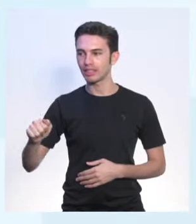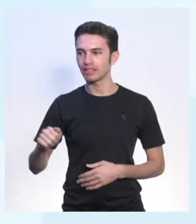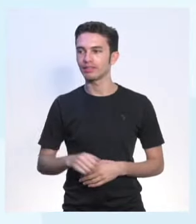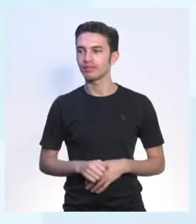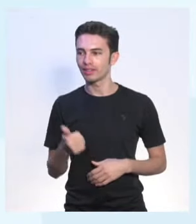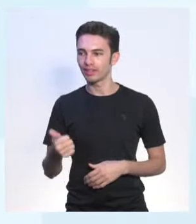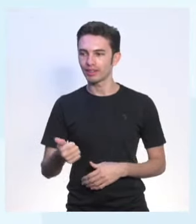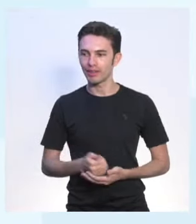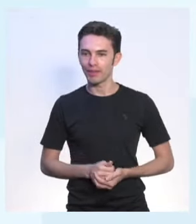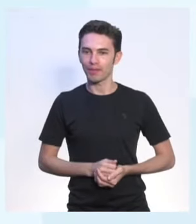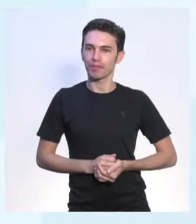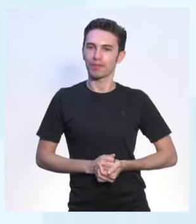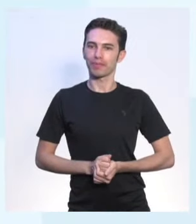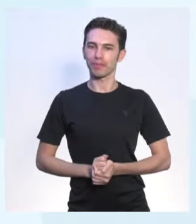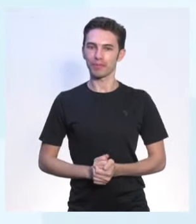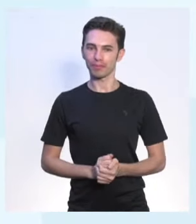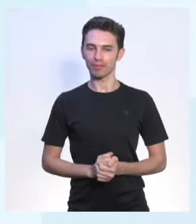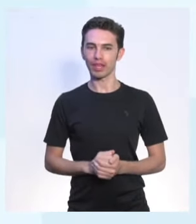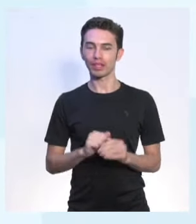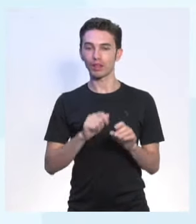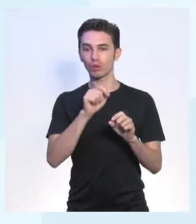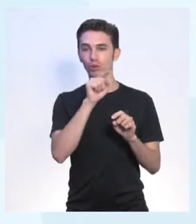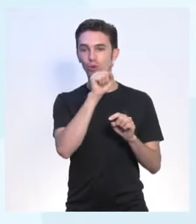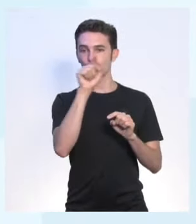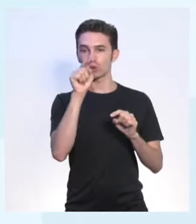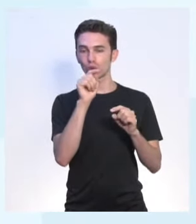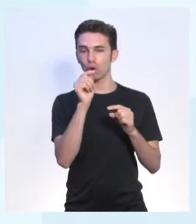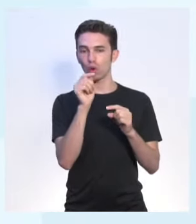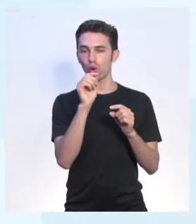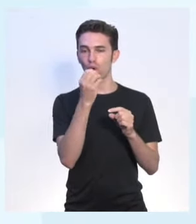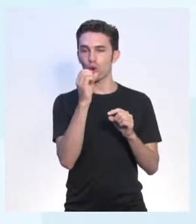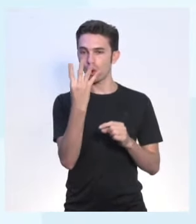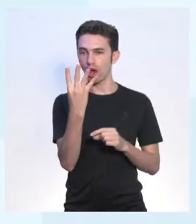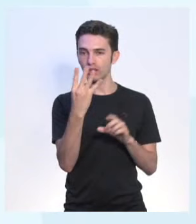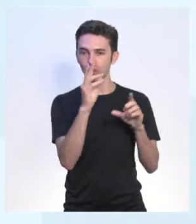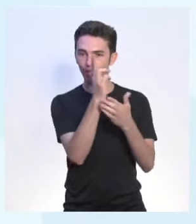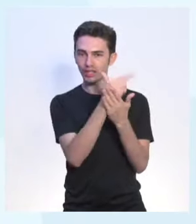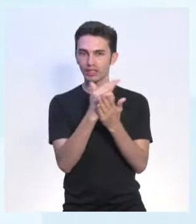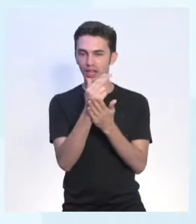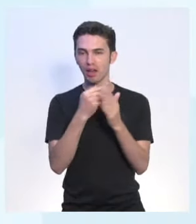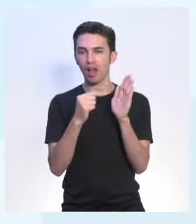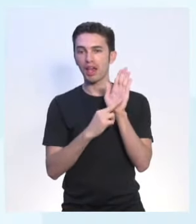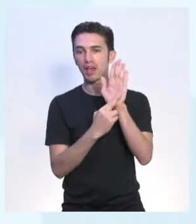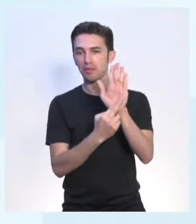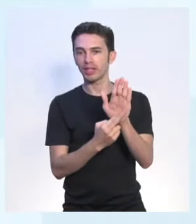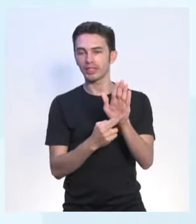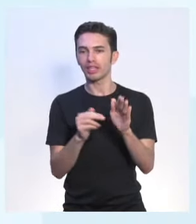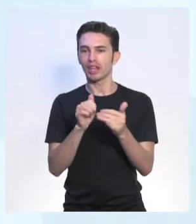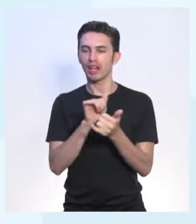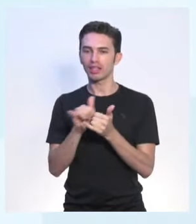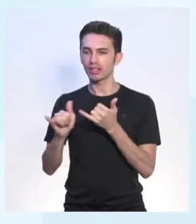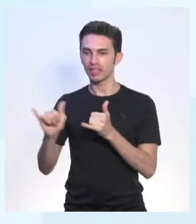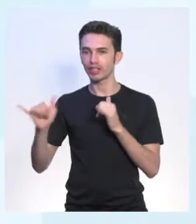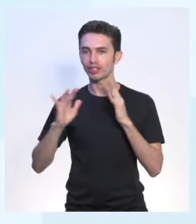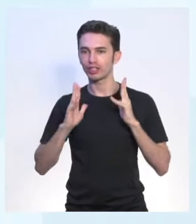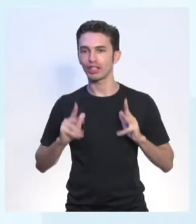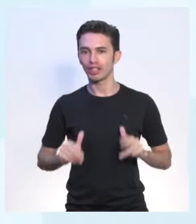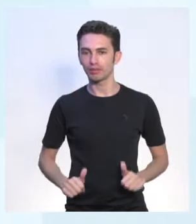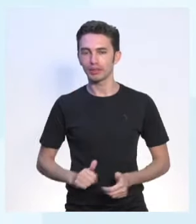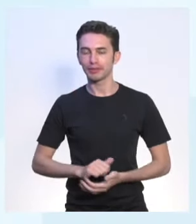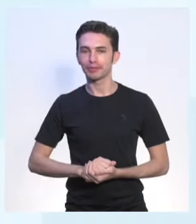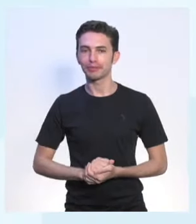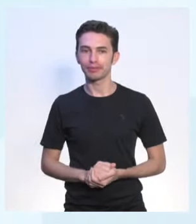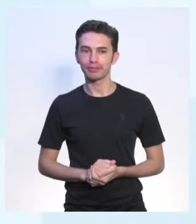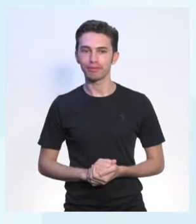imagens ali, né, os quatro ícones acabam representando aí esses tipos de energia. Então, é isso que a gente vai ver na nossa aula